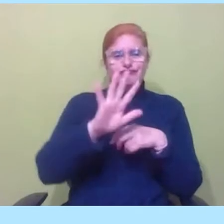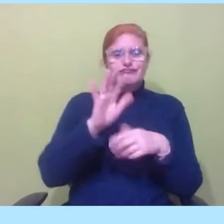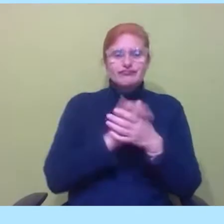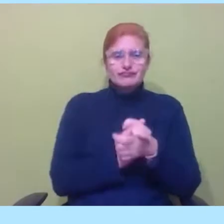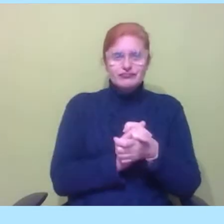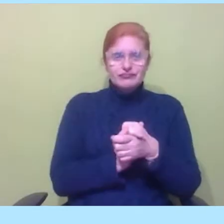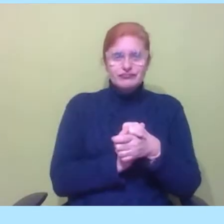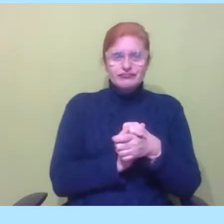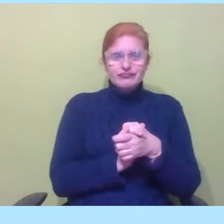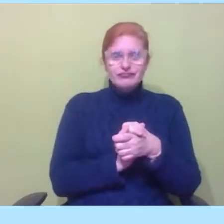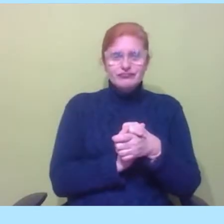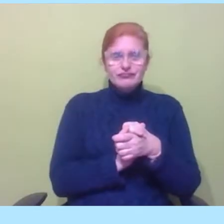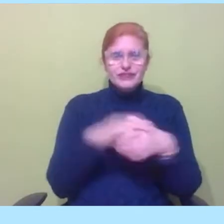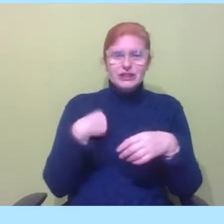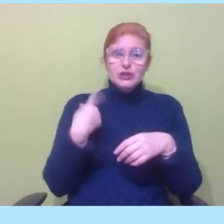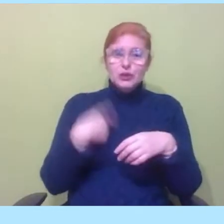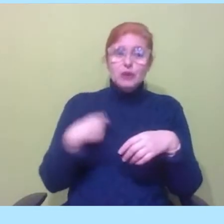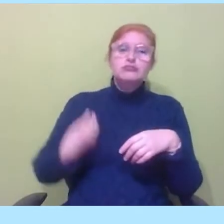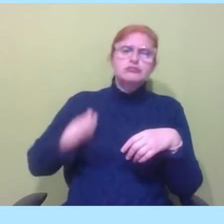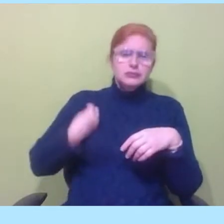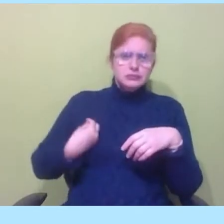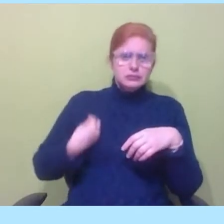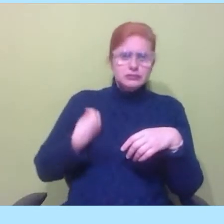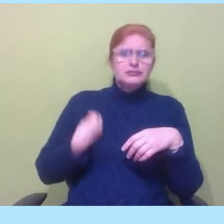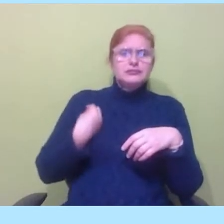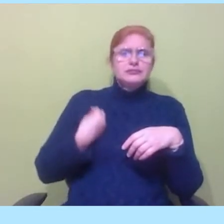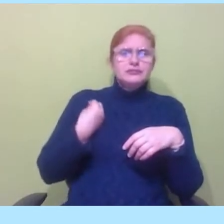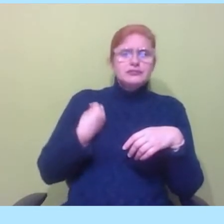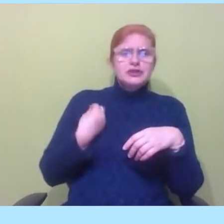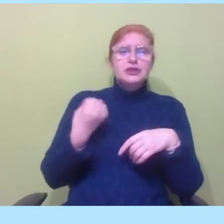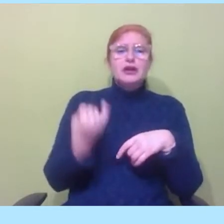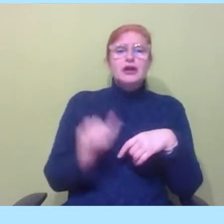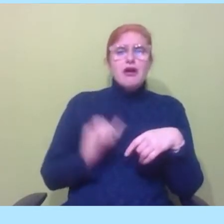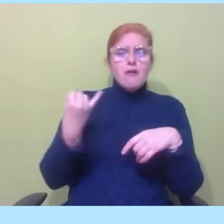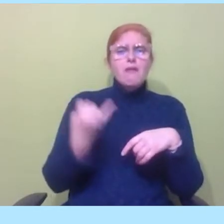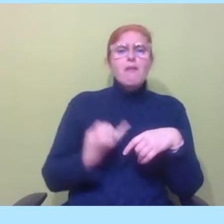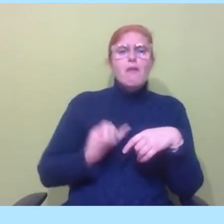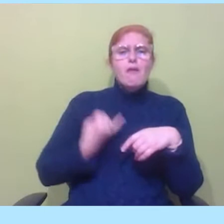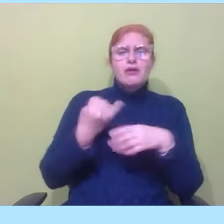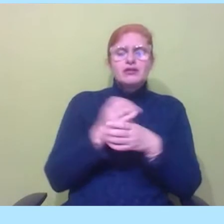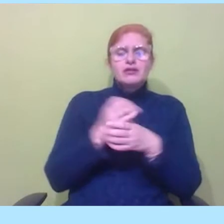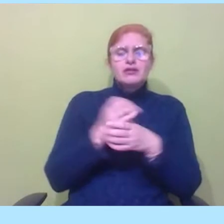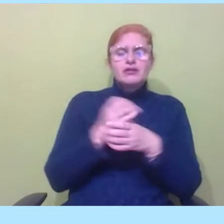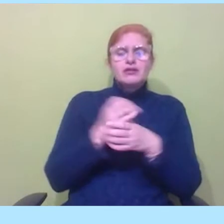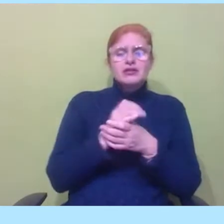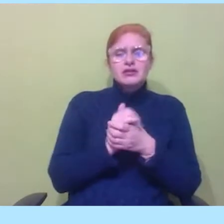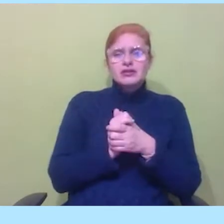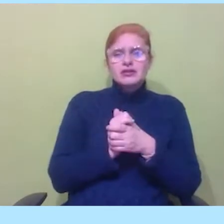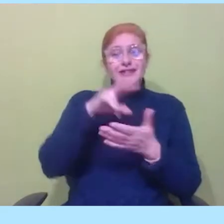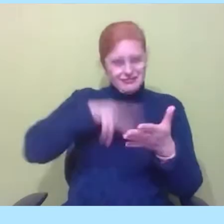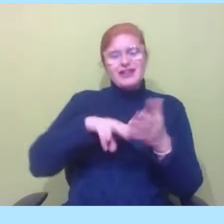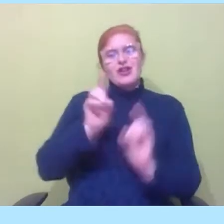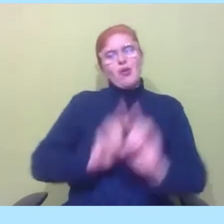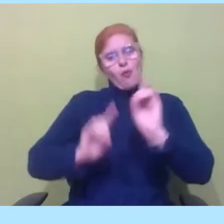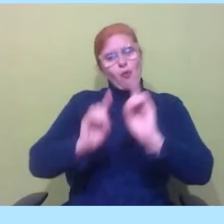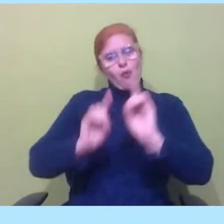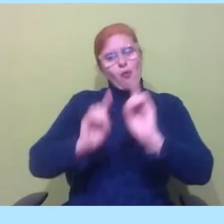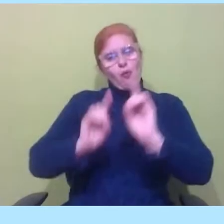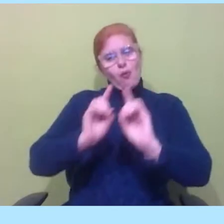as nossas presenças, elas são super importantes, né? Lendo alguns comentários aqui,